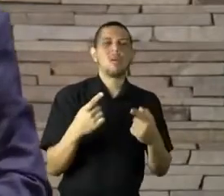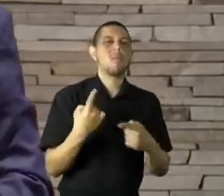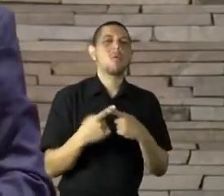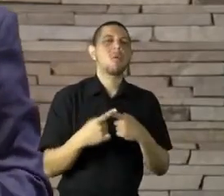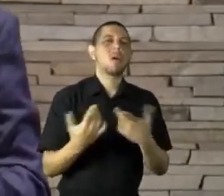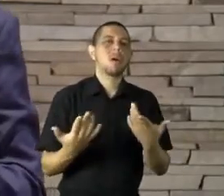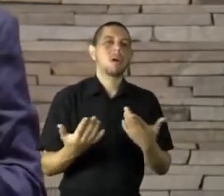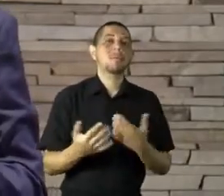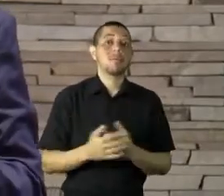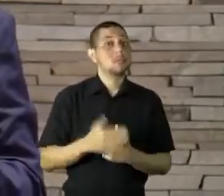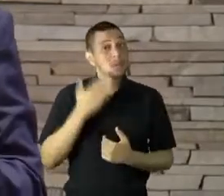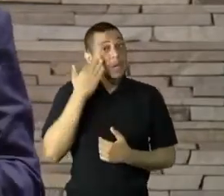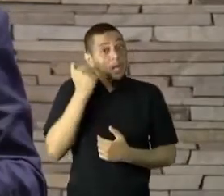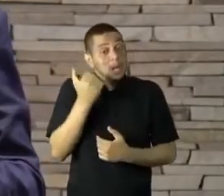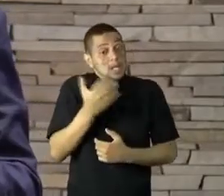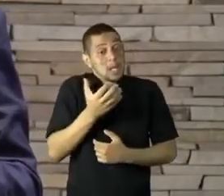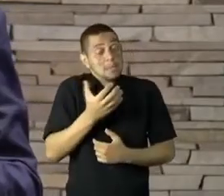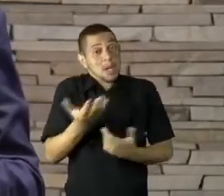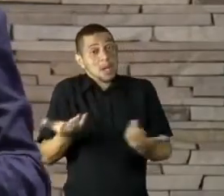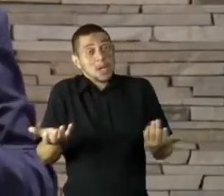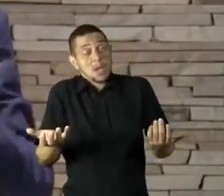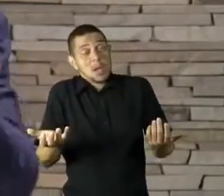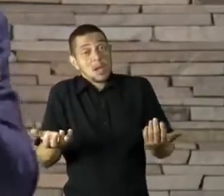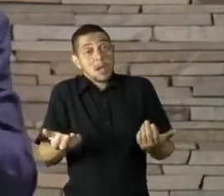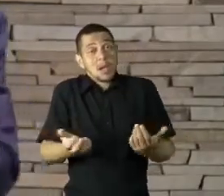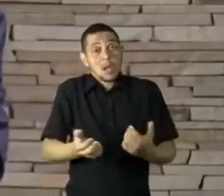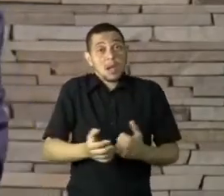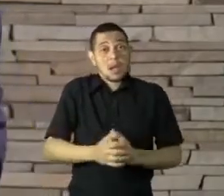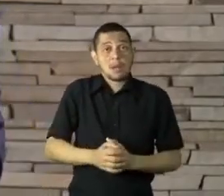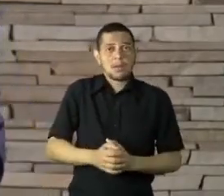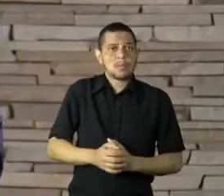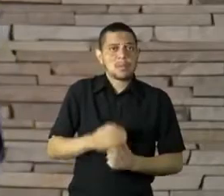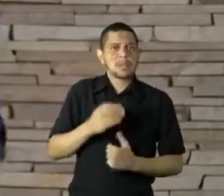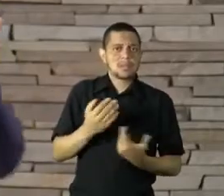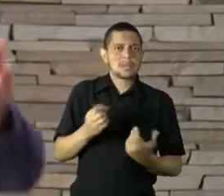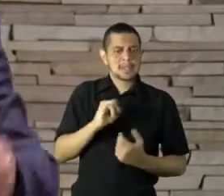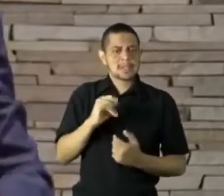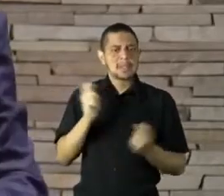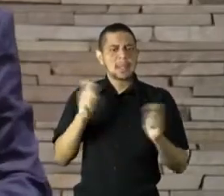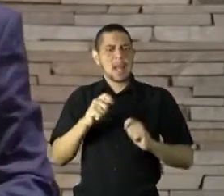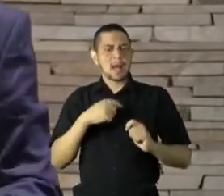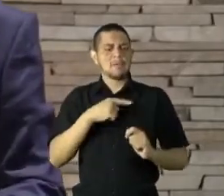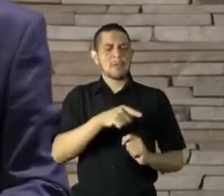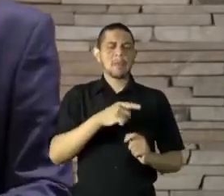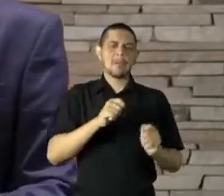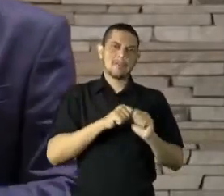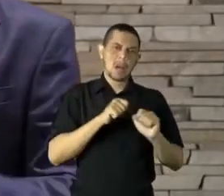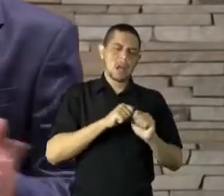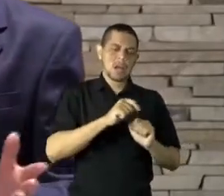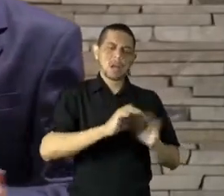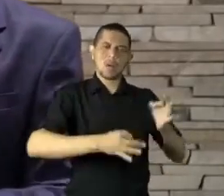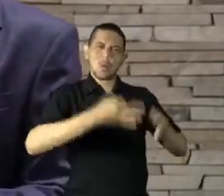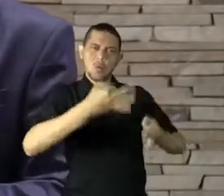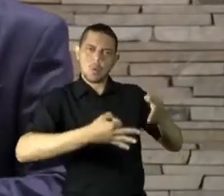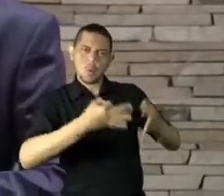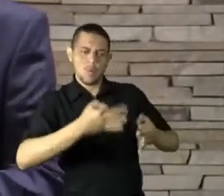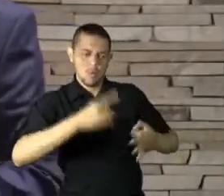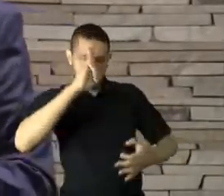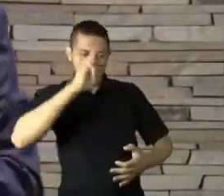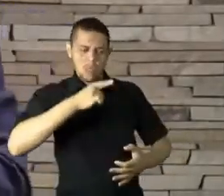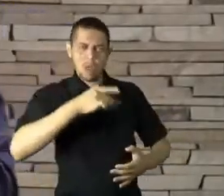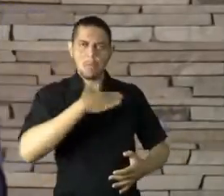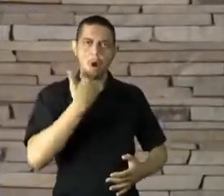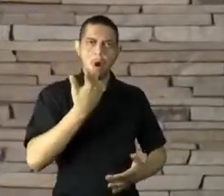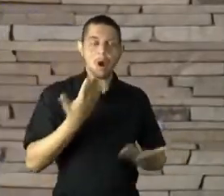trouxeram até ali ele queria saber se havia fundamento para que Ele pudesse entregar Jesus Então e condená-lo